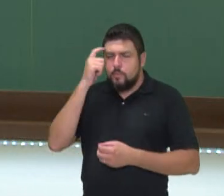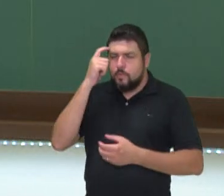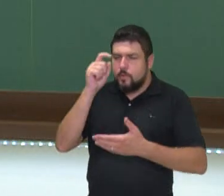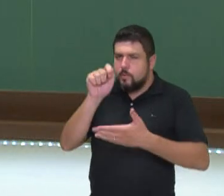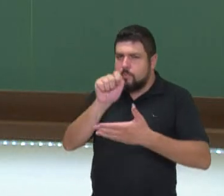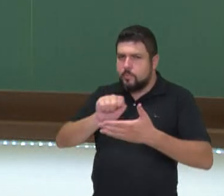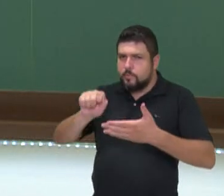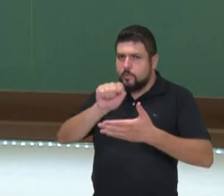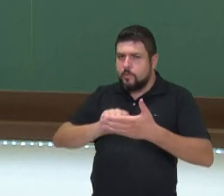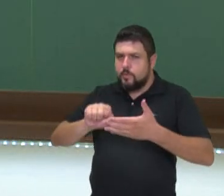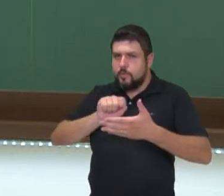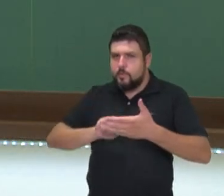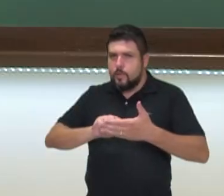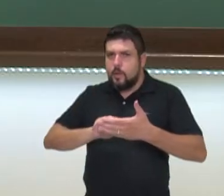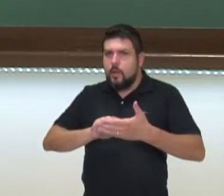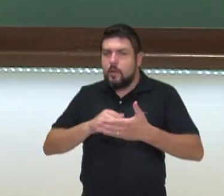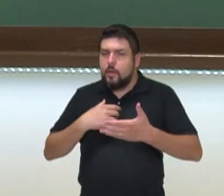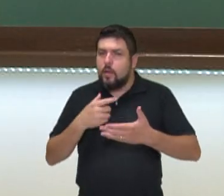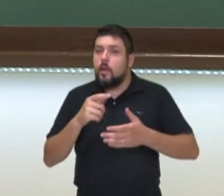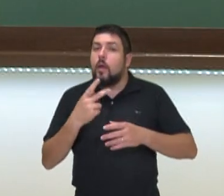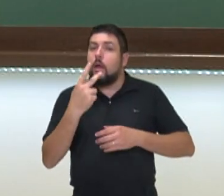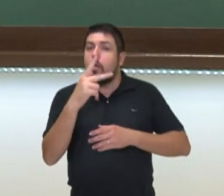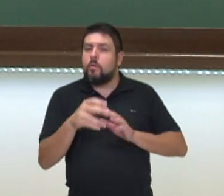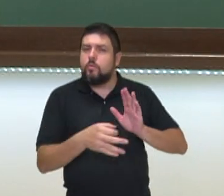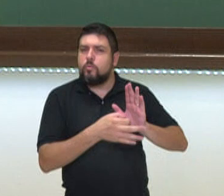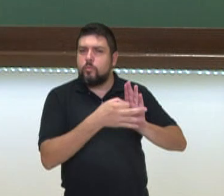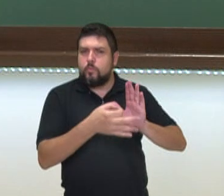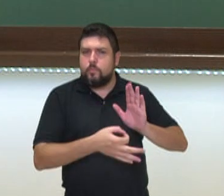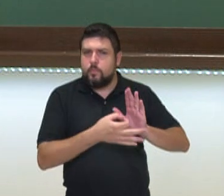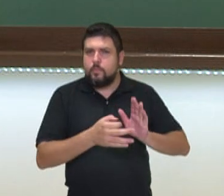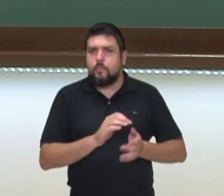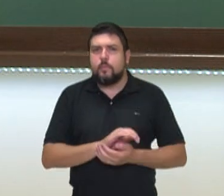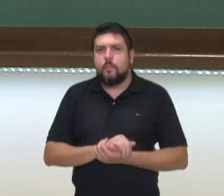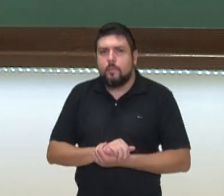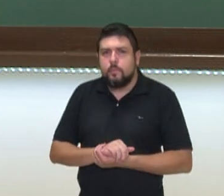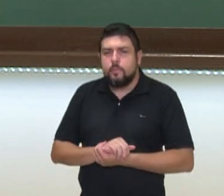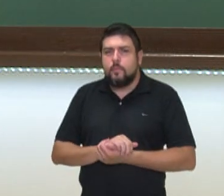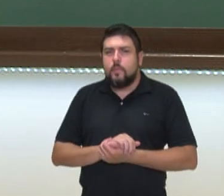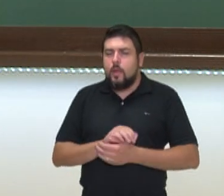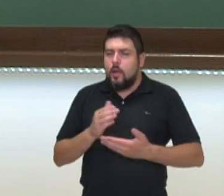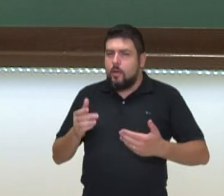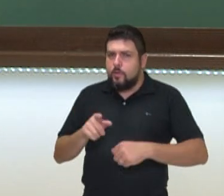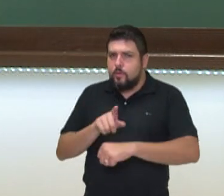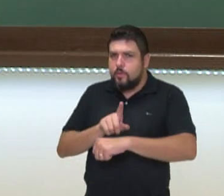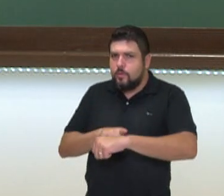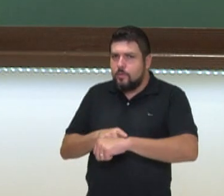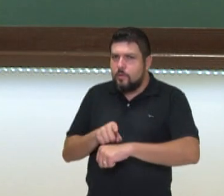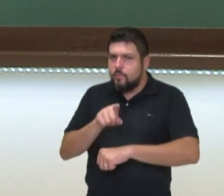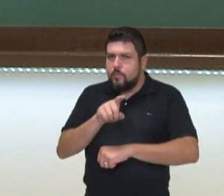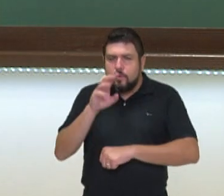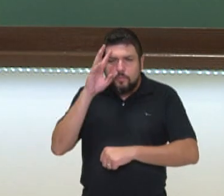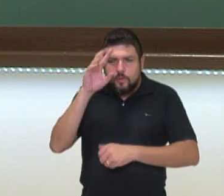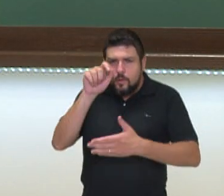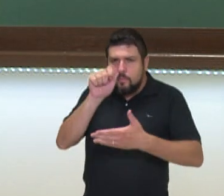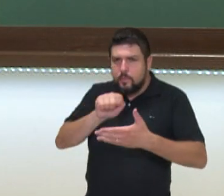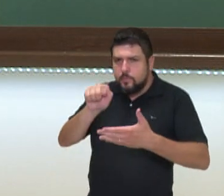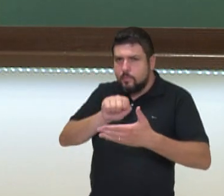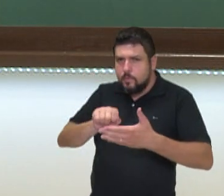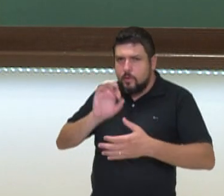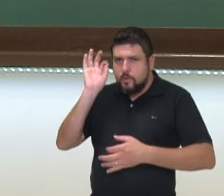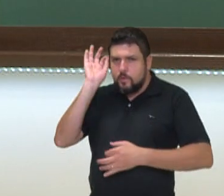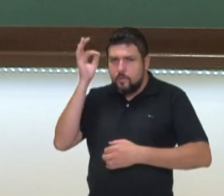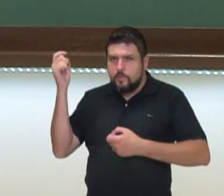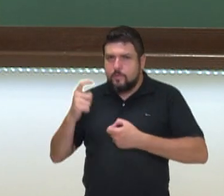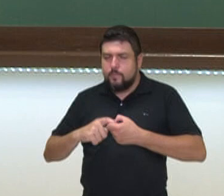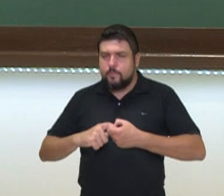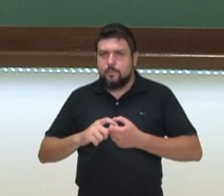escrevam aí o que vocês pensam dessa relação entre o futebol e a mídia, tá? Vou dar uns minutinhos para vocês resolverem esse exercício e a gente